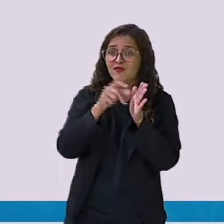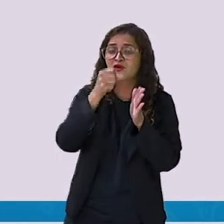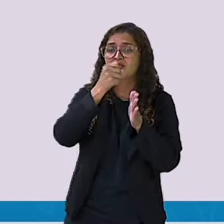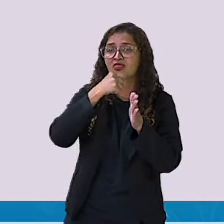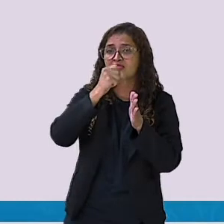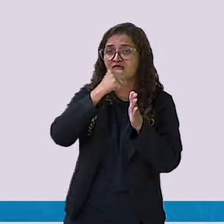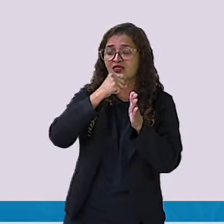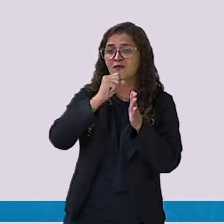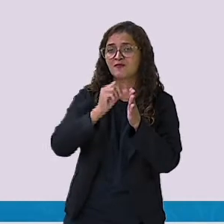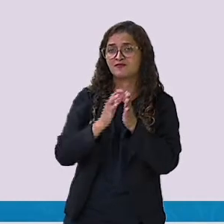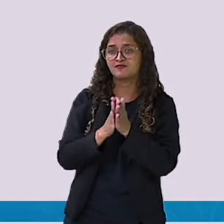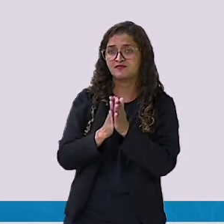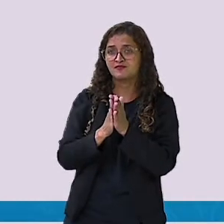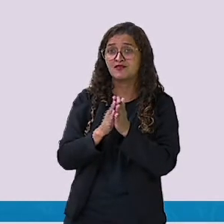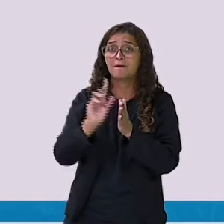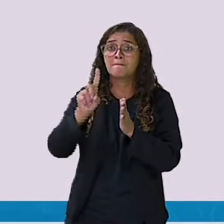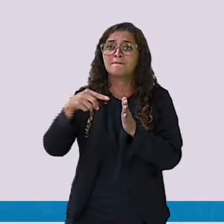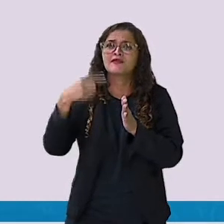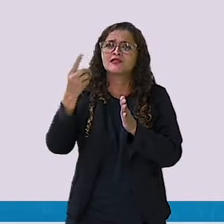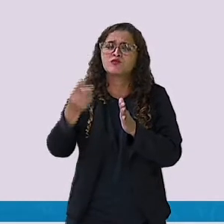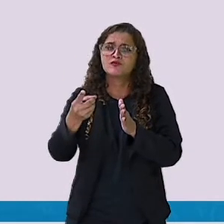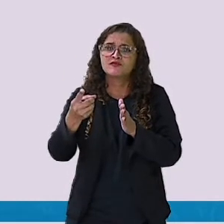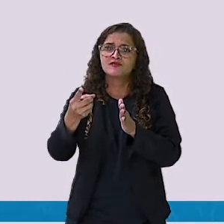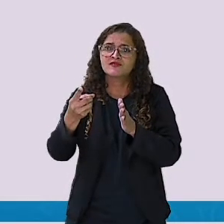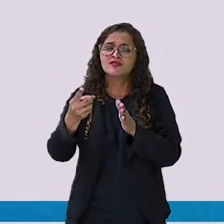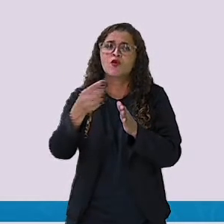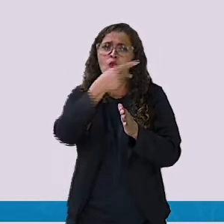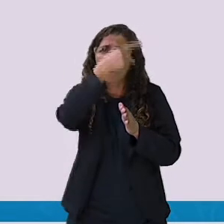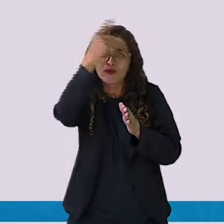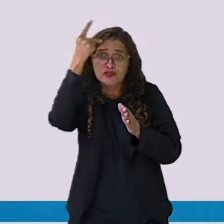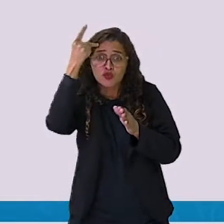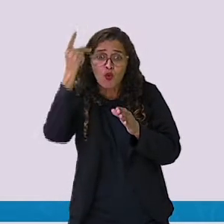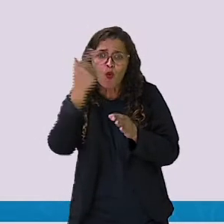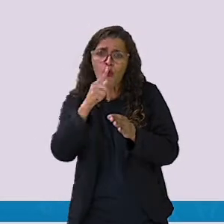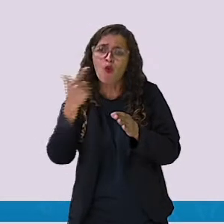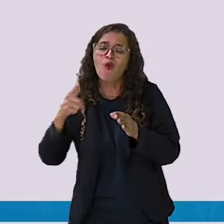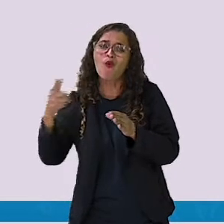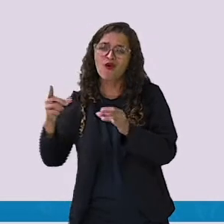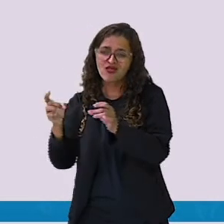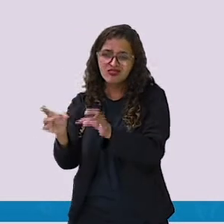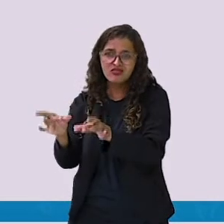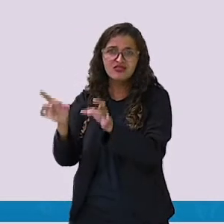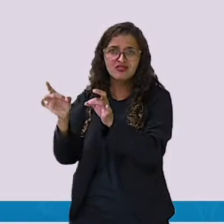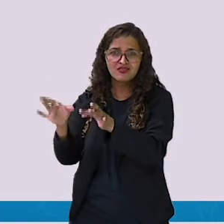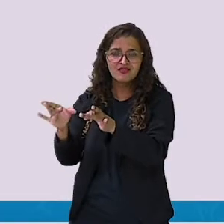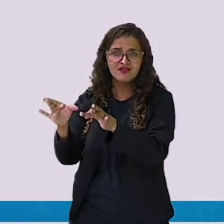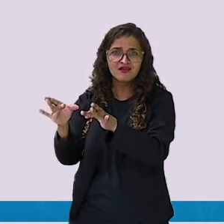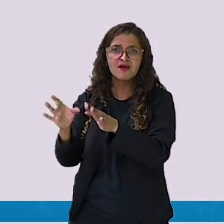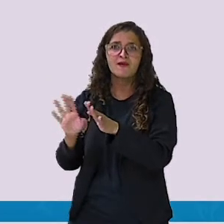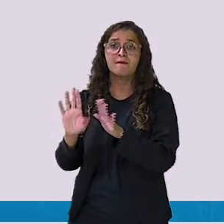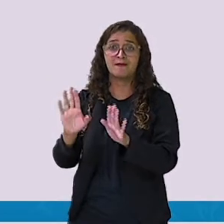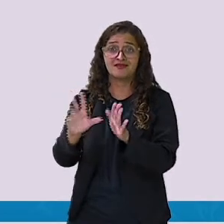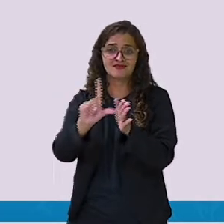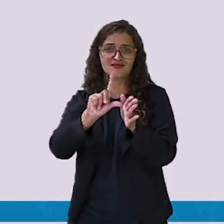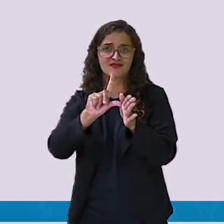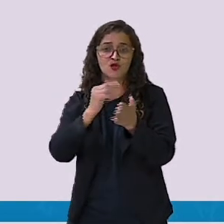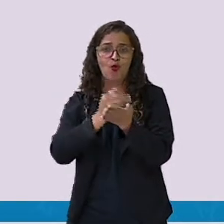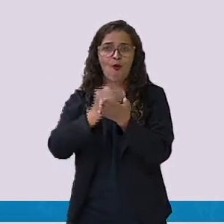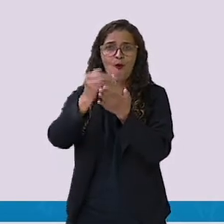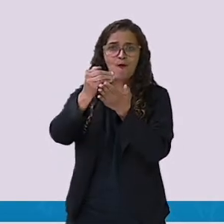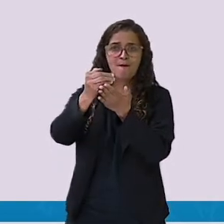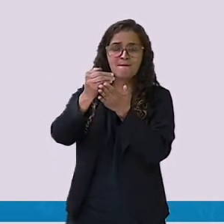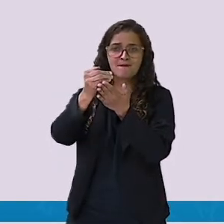vendedor. Então, olha, é uma série de processos que acontecem e a primeira delas é a indústria de base.